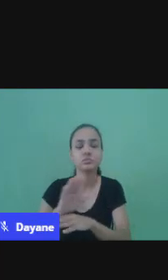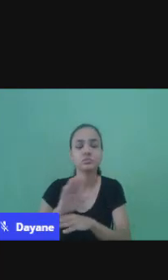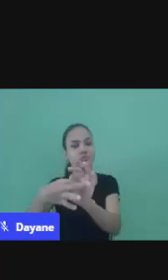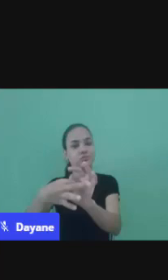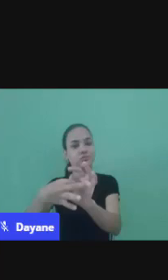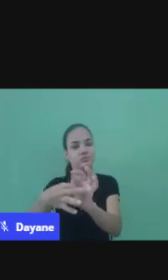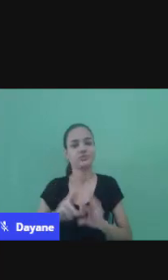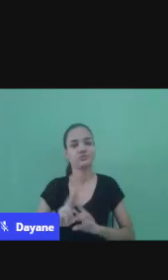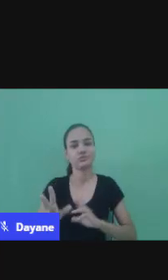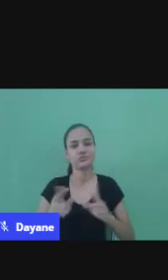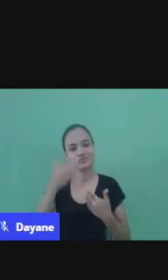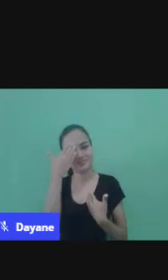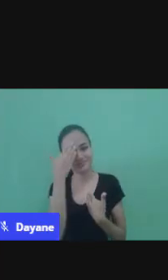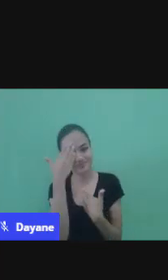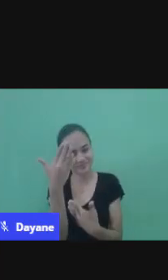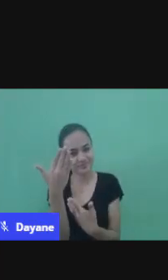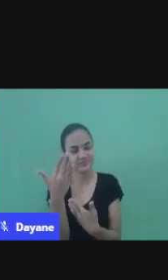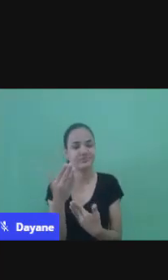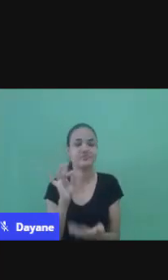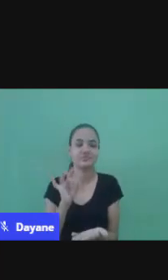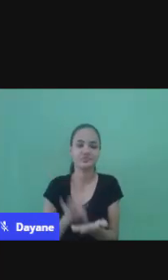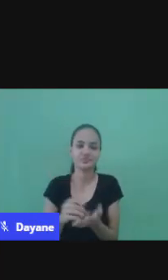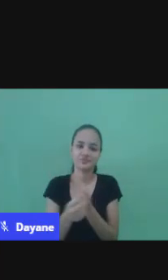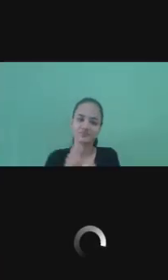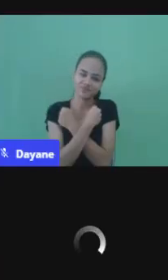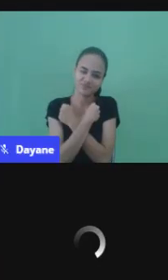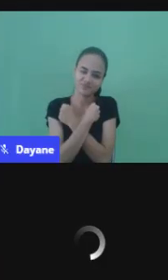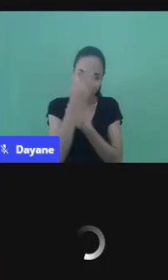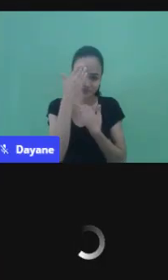grande, grande abraço para vocês e obrigado.